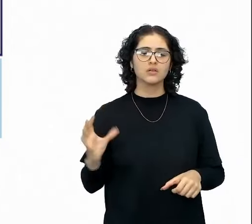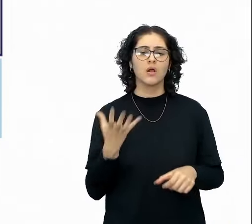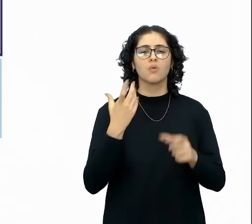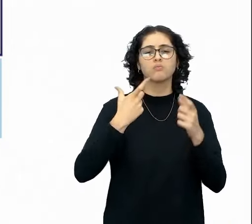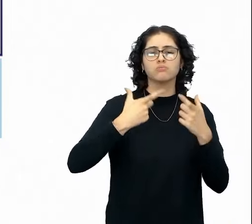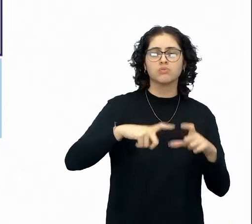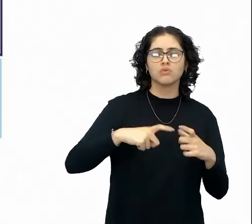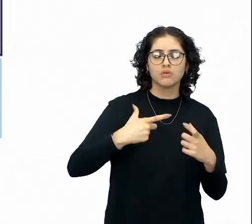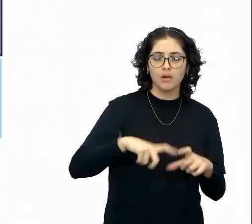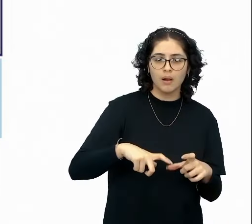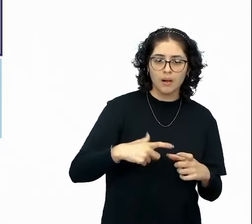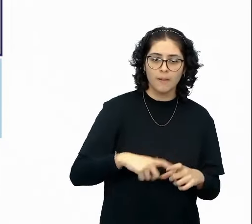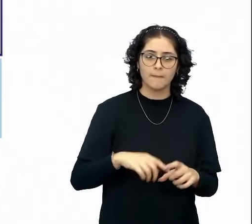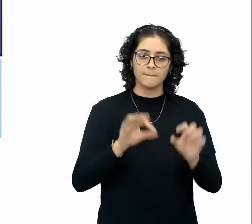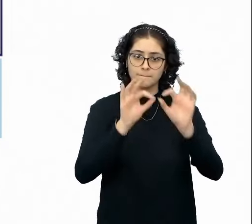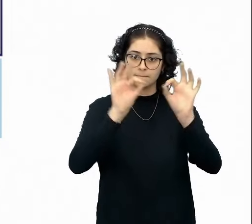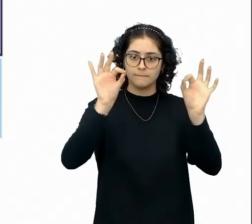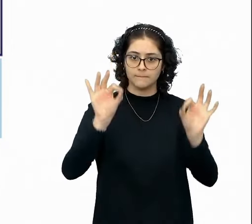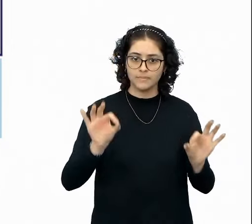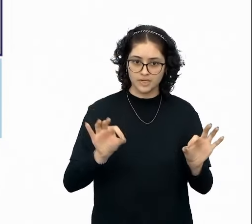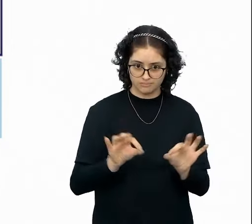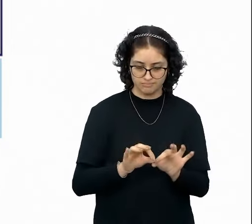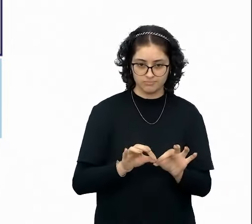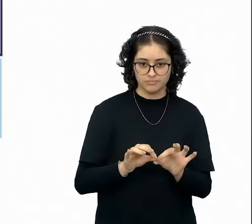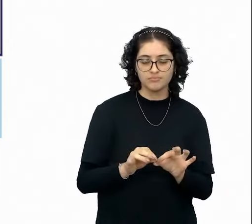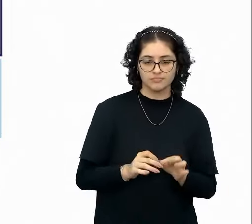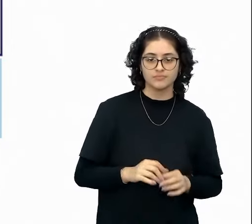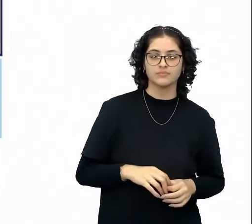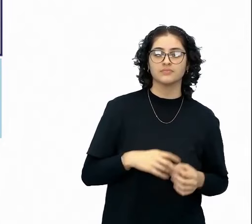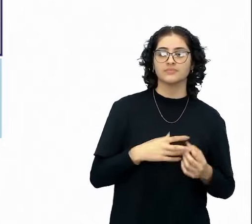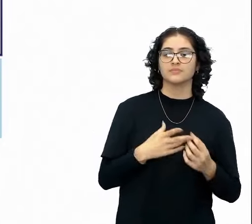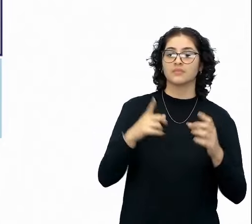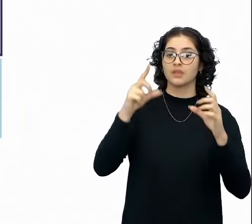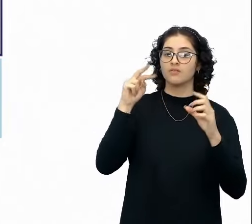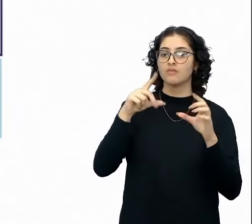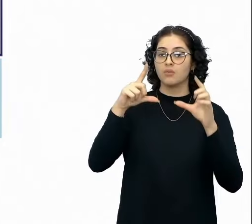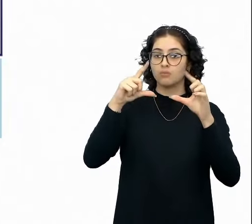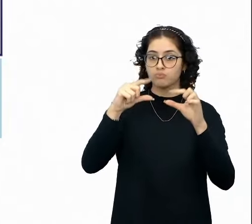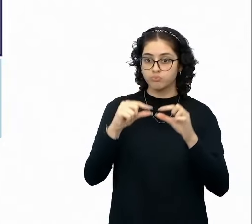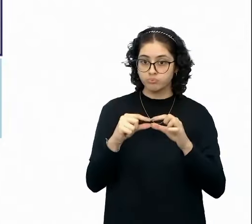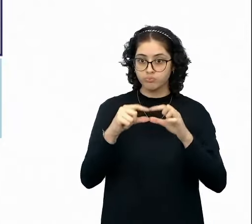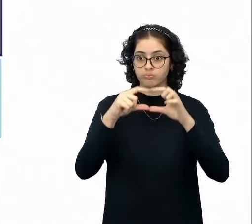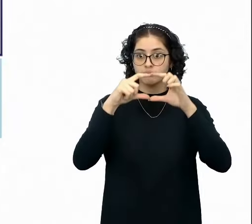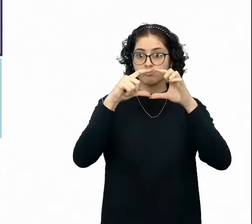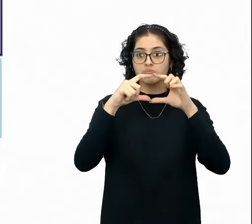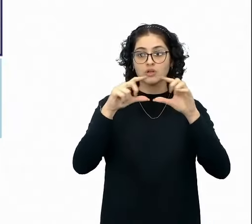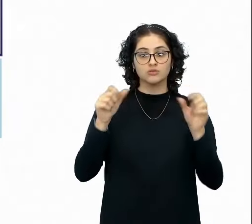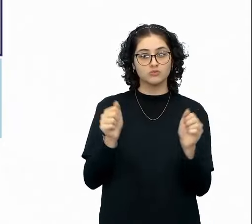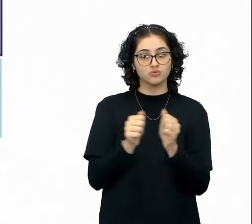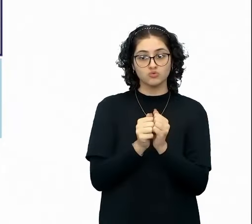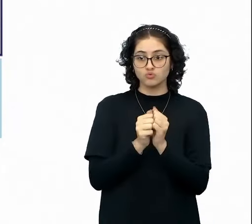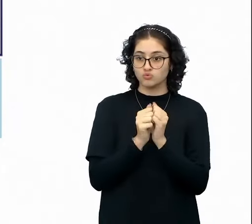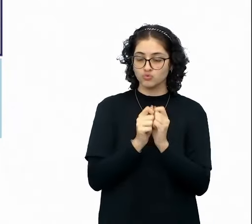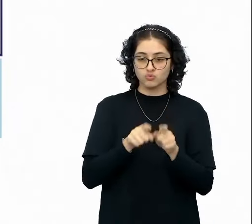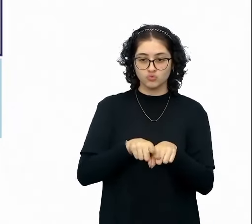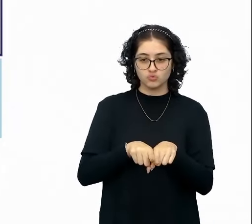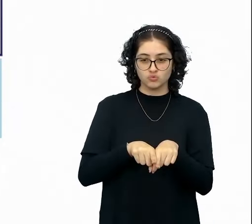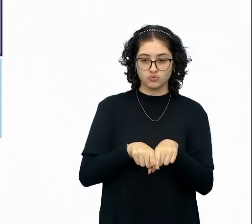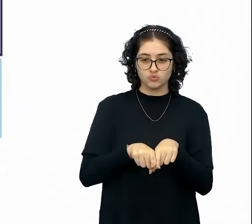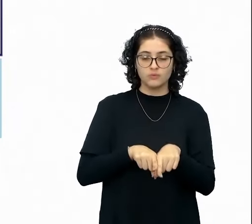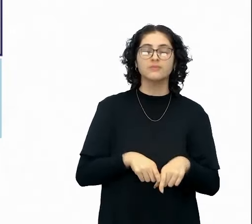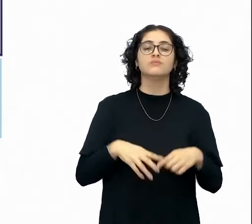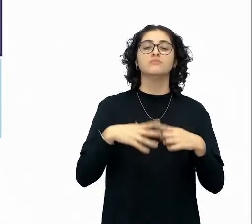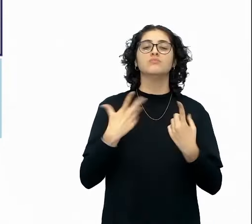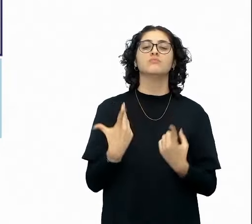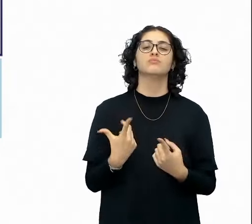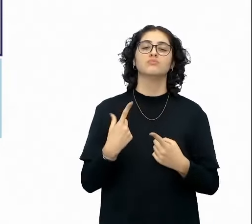perímetro na área de um quadrado, ao se ampliarem ou reduzirem igualmente, e as medidas de seus lados. Para